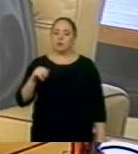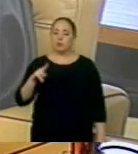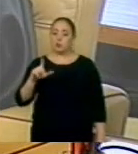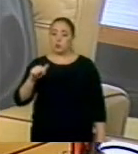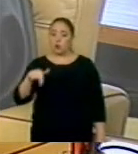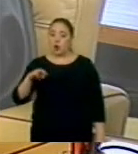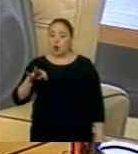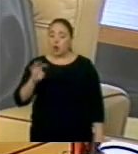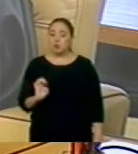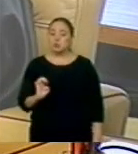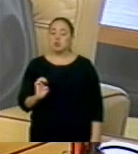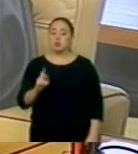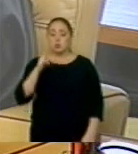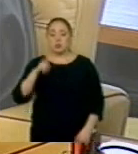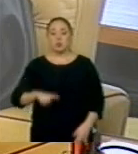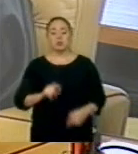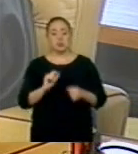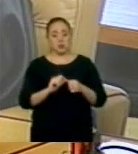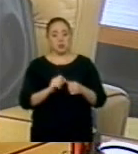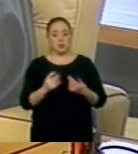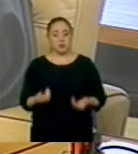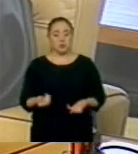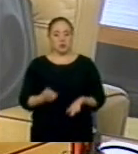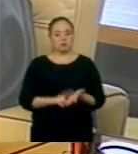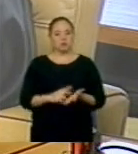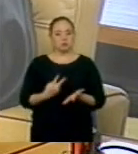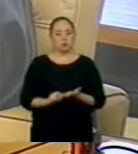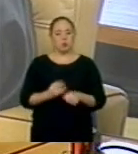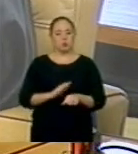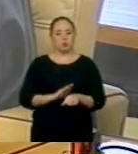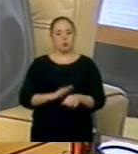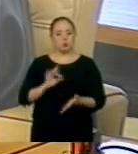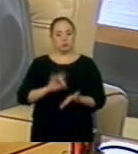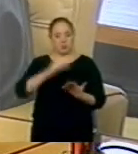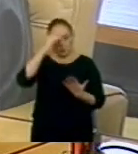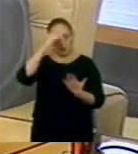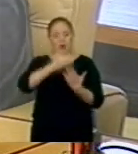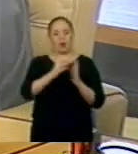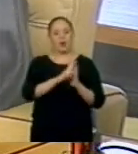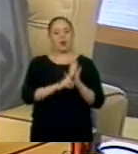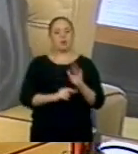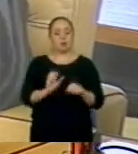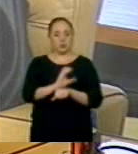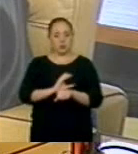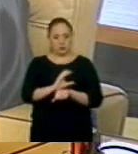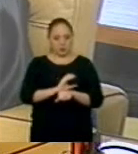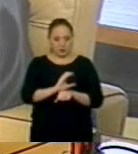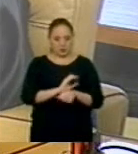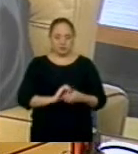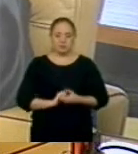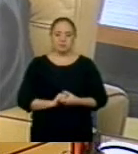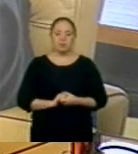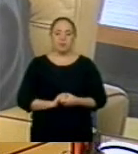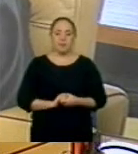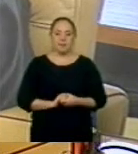hermenêutico a ser percorrido pelo intérprete na aplicação das normas constitucionais. Anoto que, no